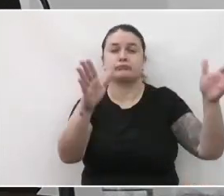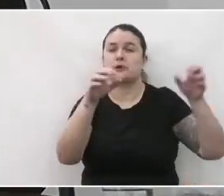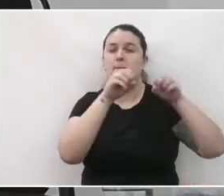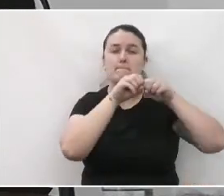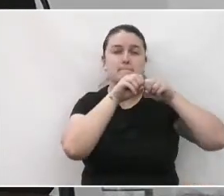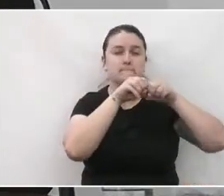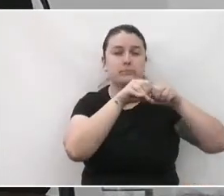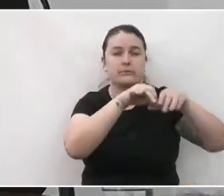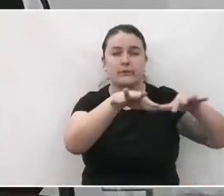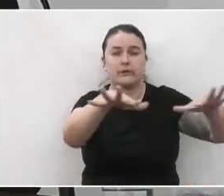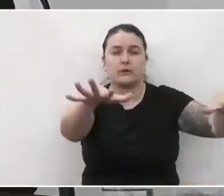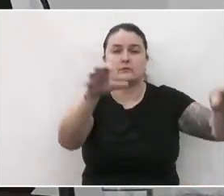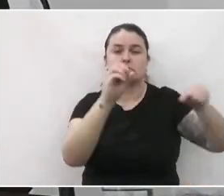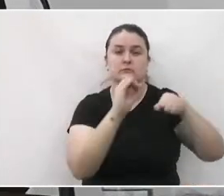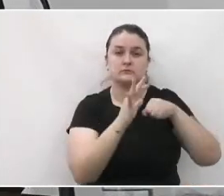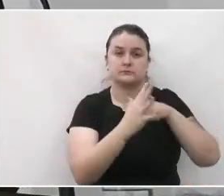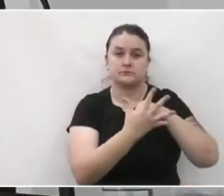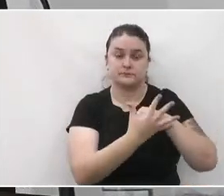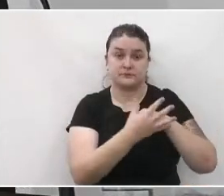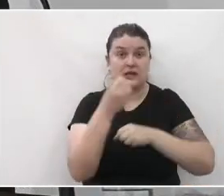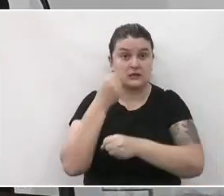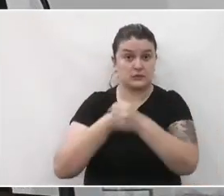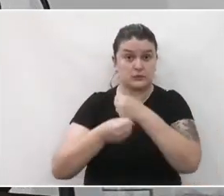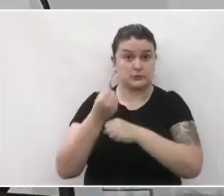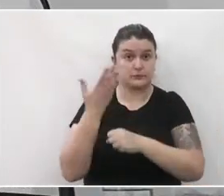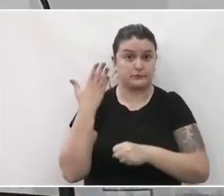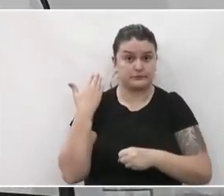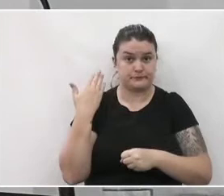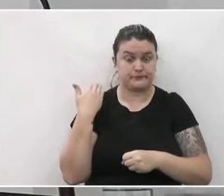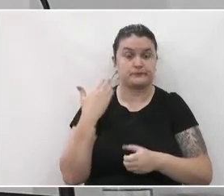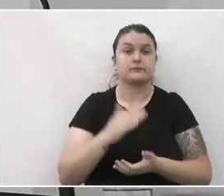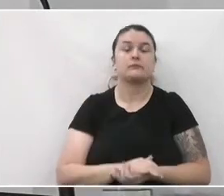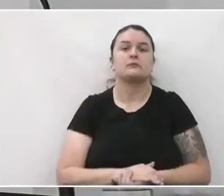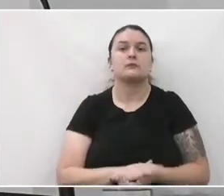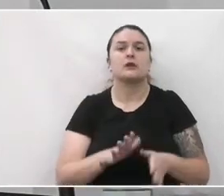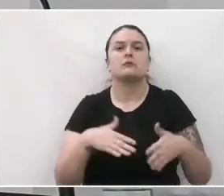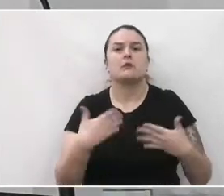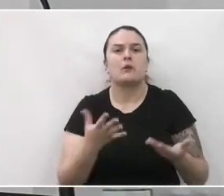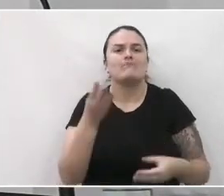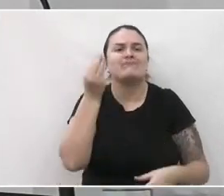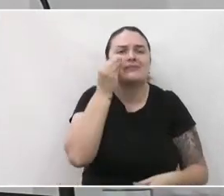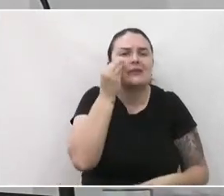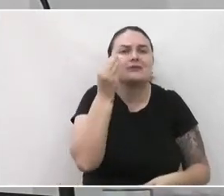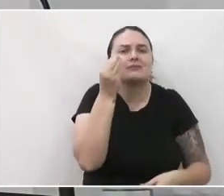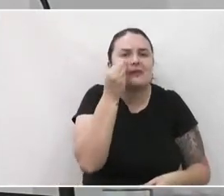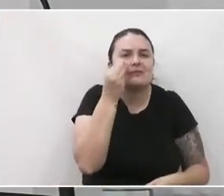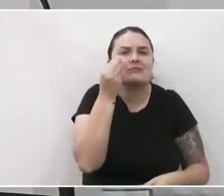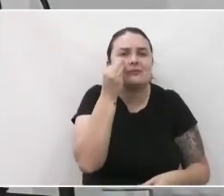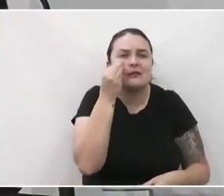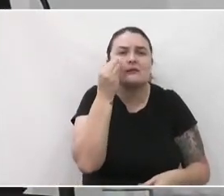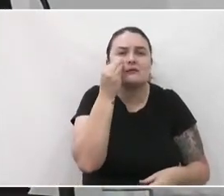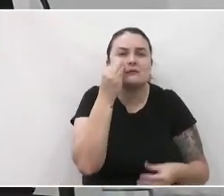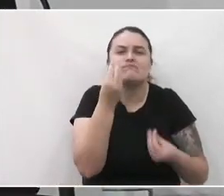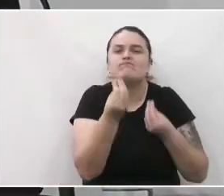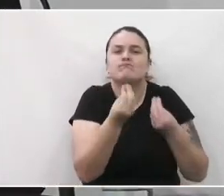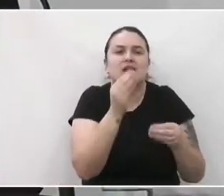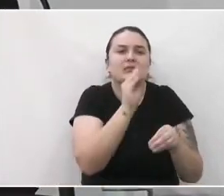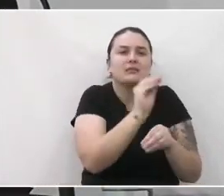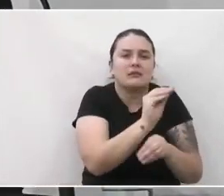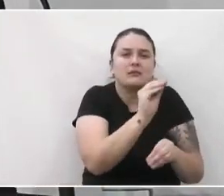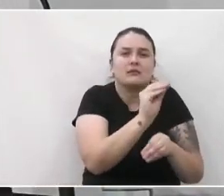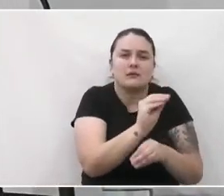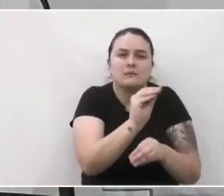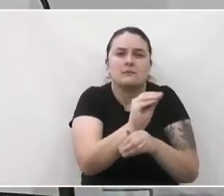de 2020. Com isso, começaram-se a se tentar vários tratamentos com